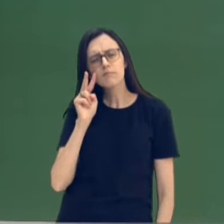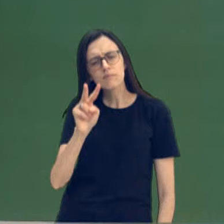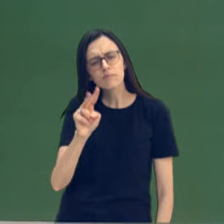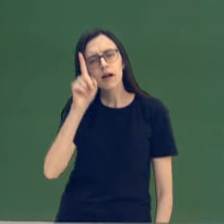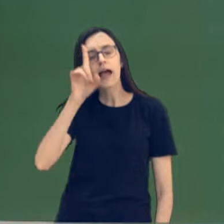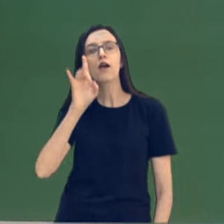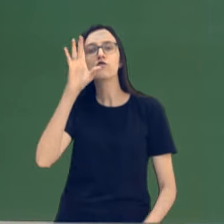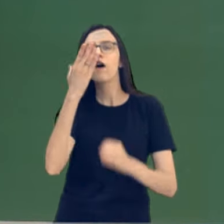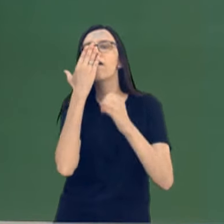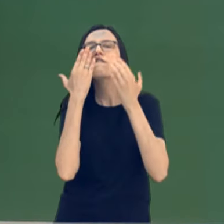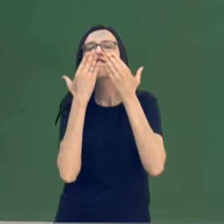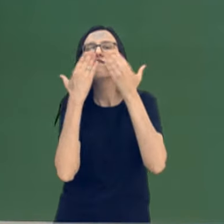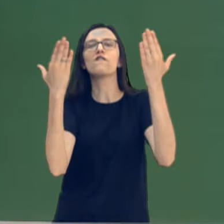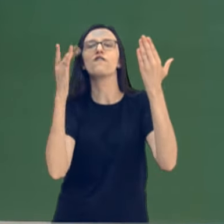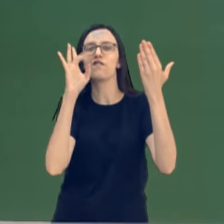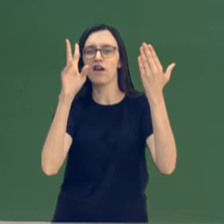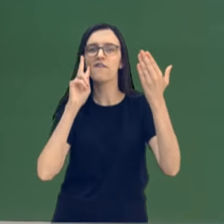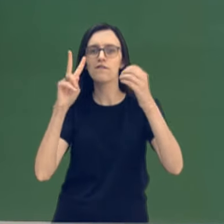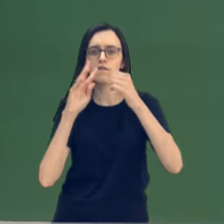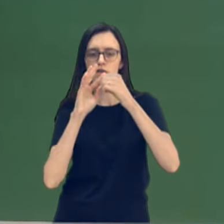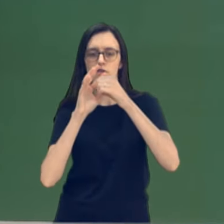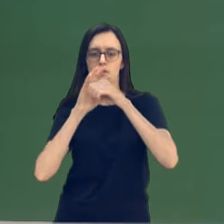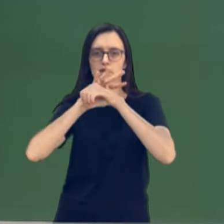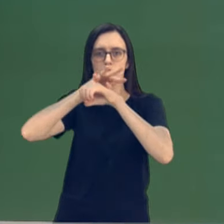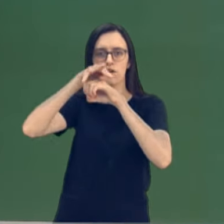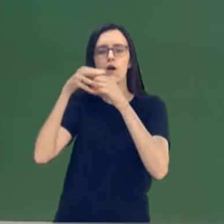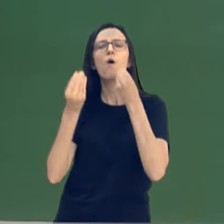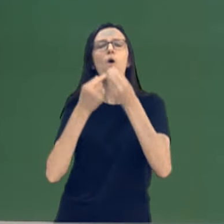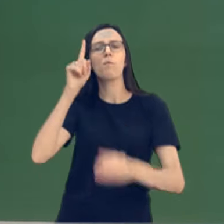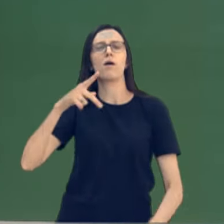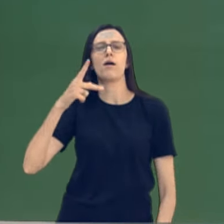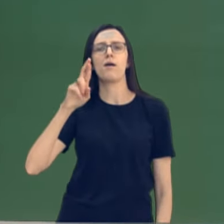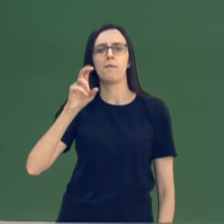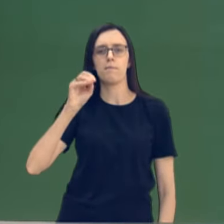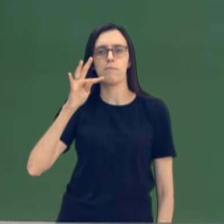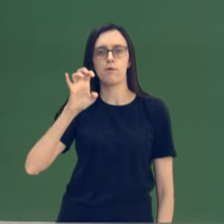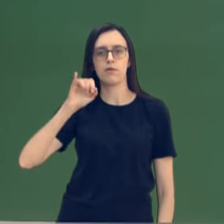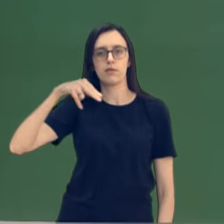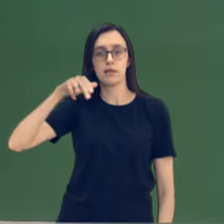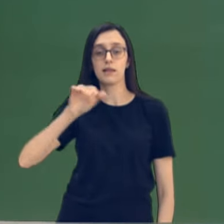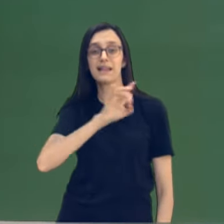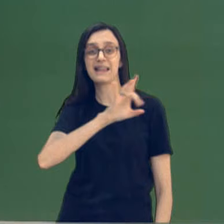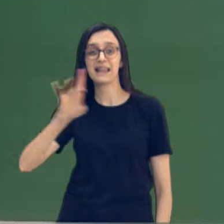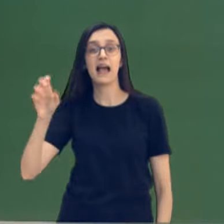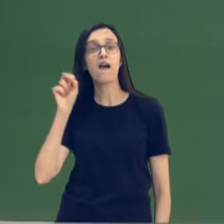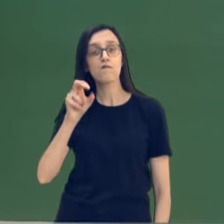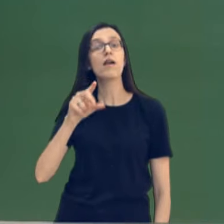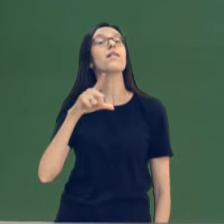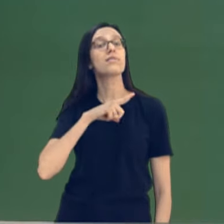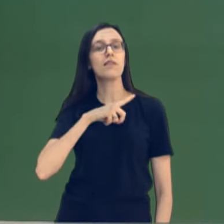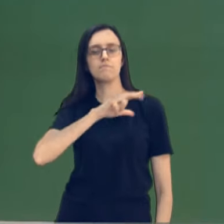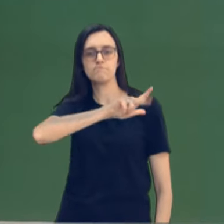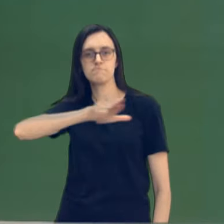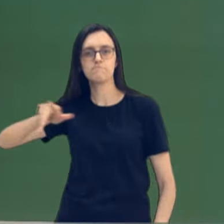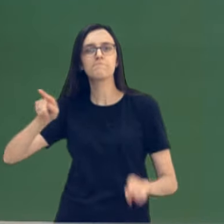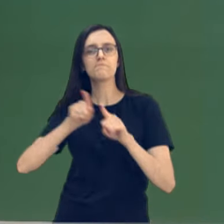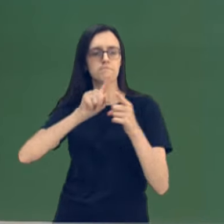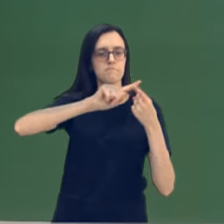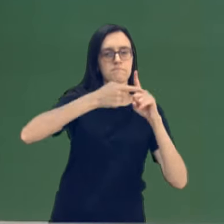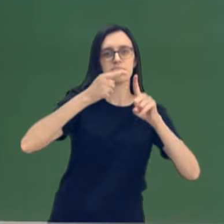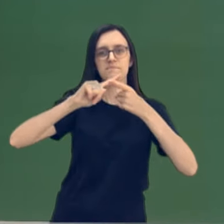parte externa dele, que é feita de proteínas. Cada vírus tem o seu tipo de proteínas, e essas proteínas têm